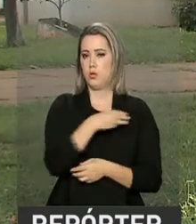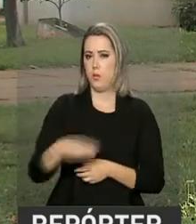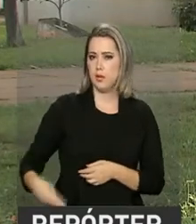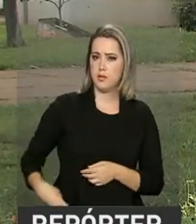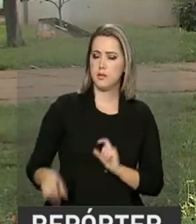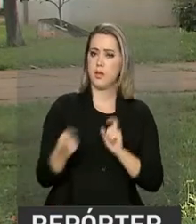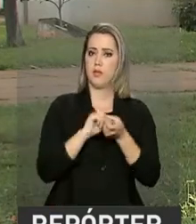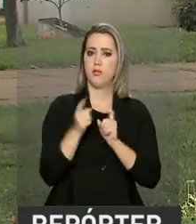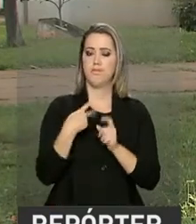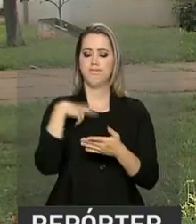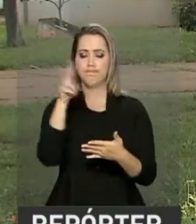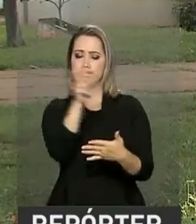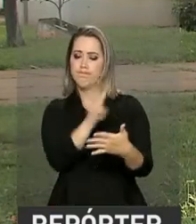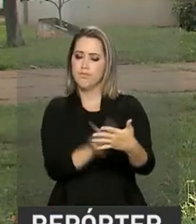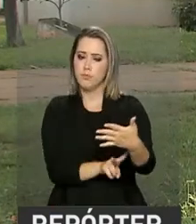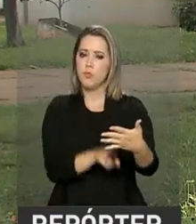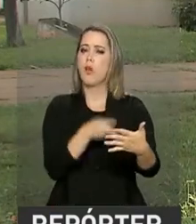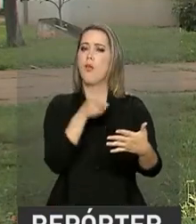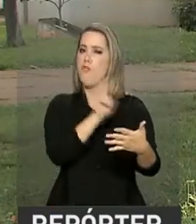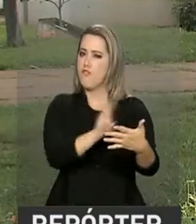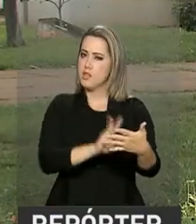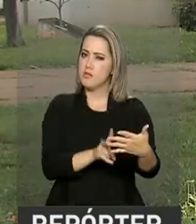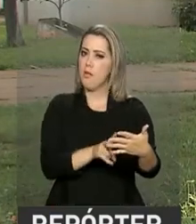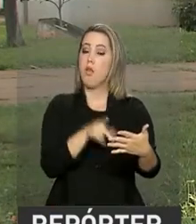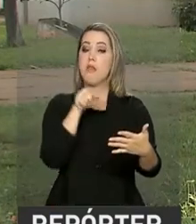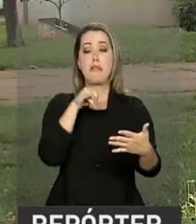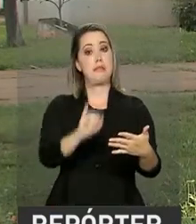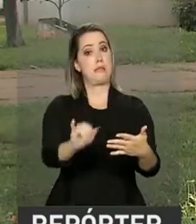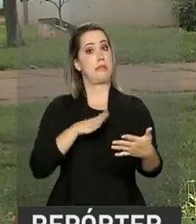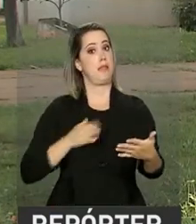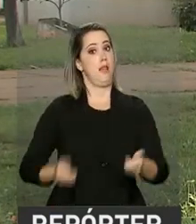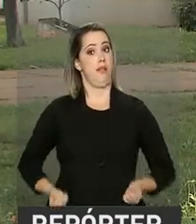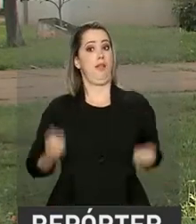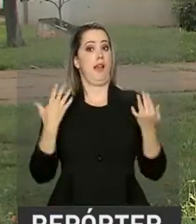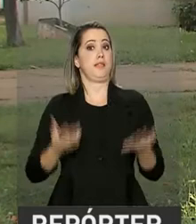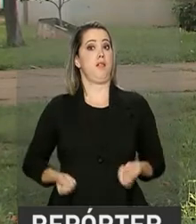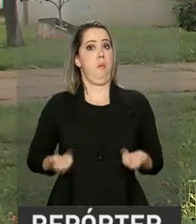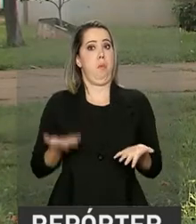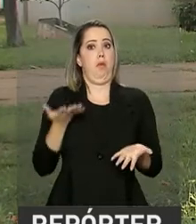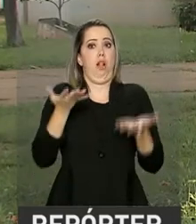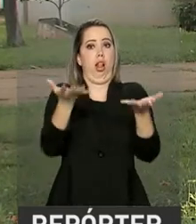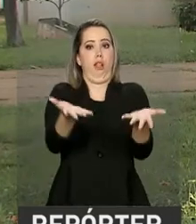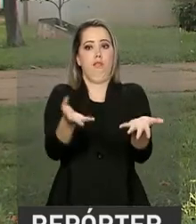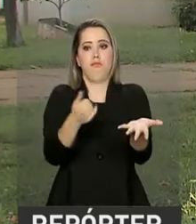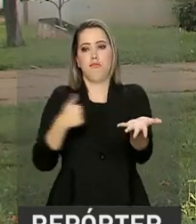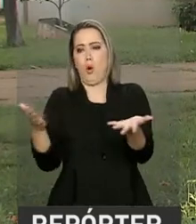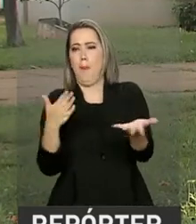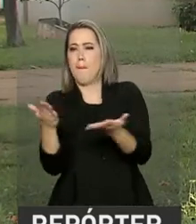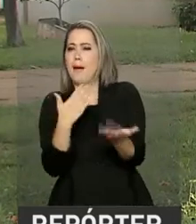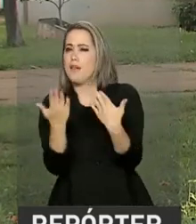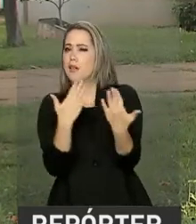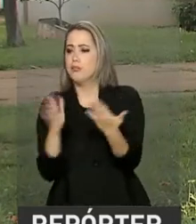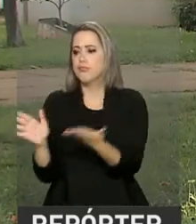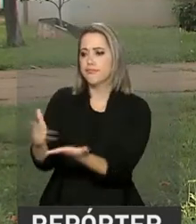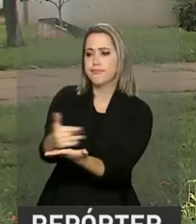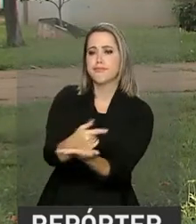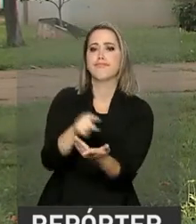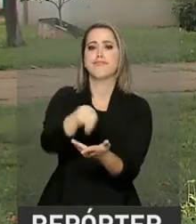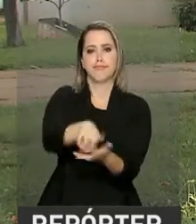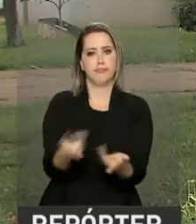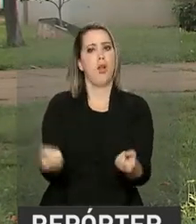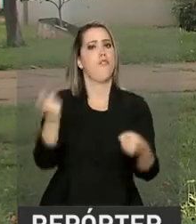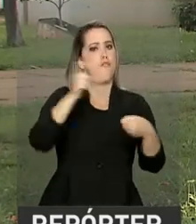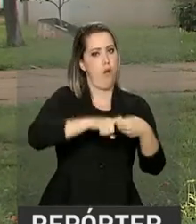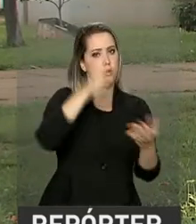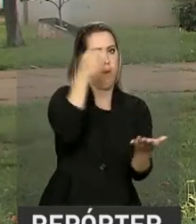vão ser revisados. Caso gastem mais do que arrecadam, os benefícios vão ser revertidos e voltarão a pagar